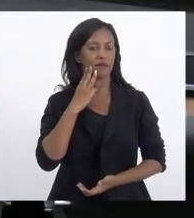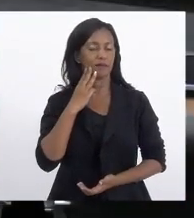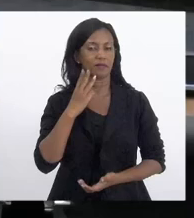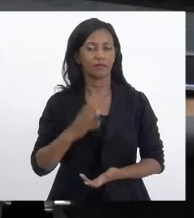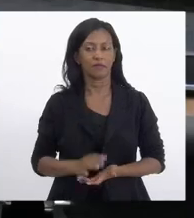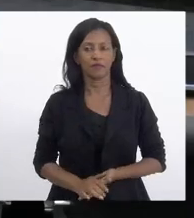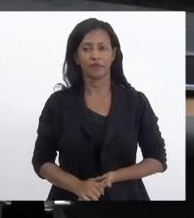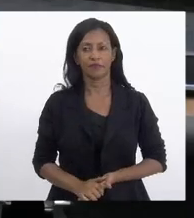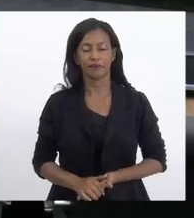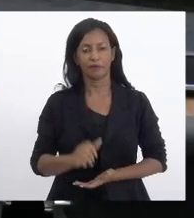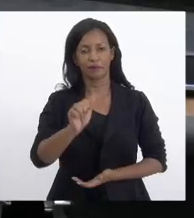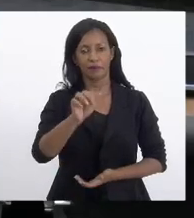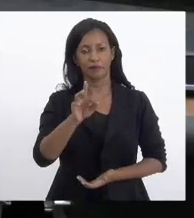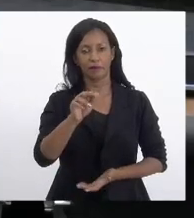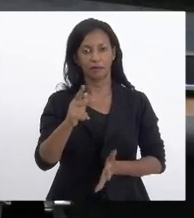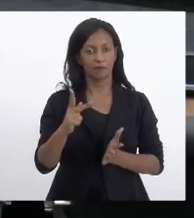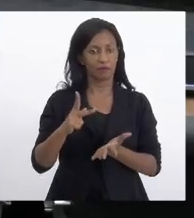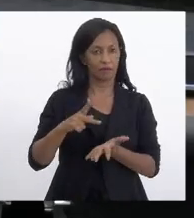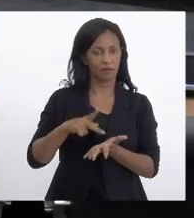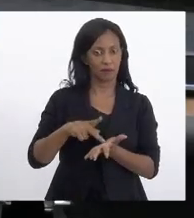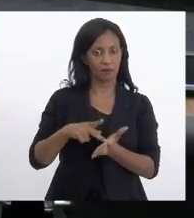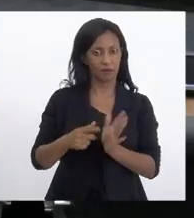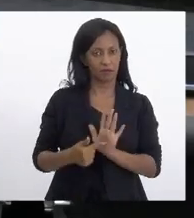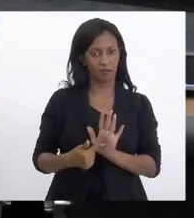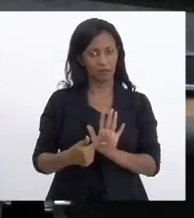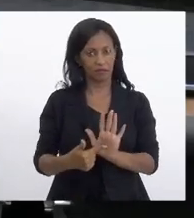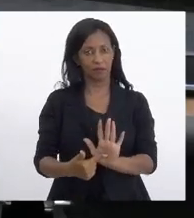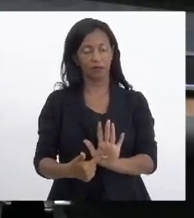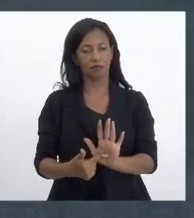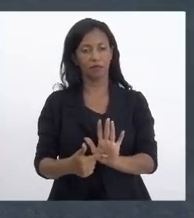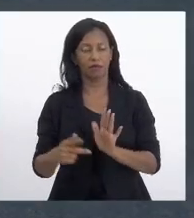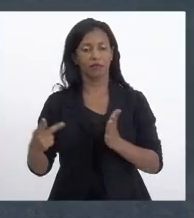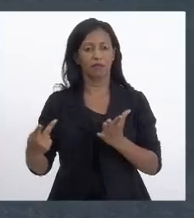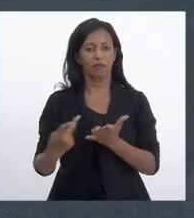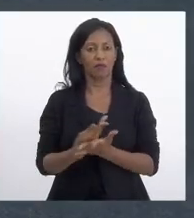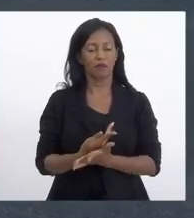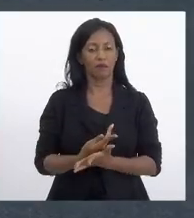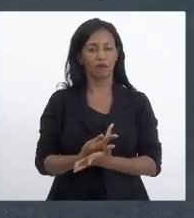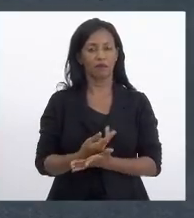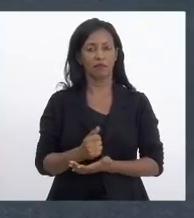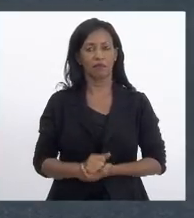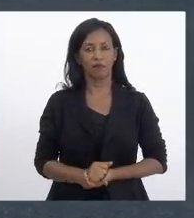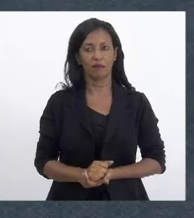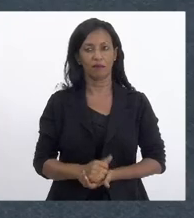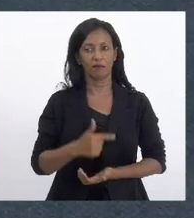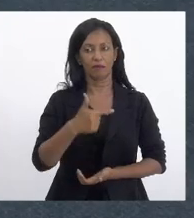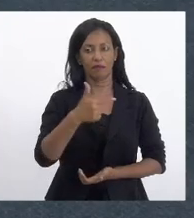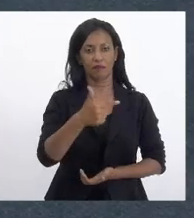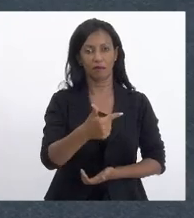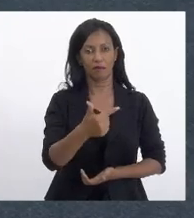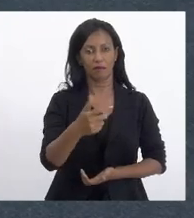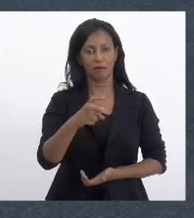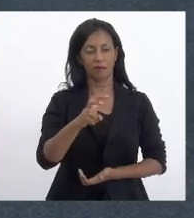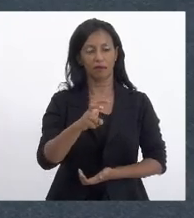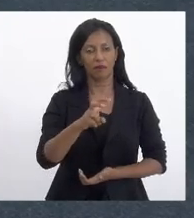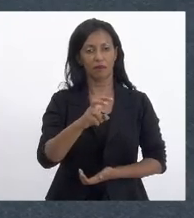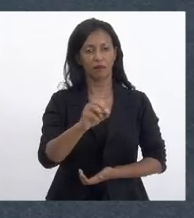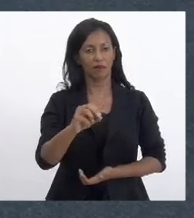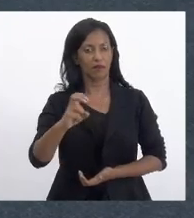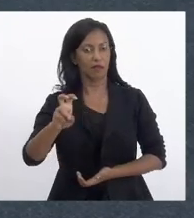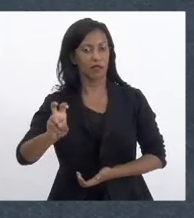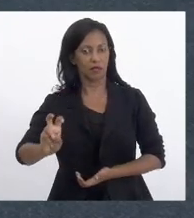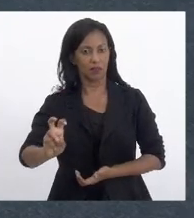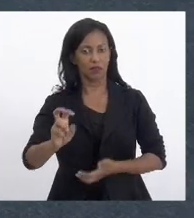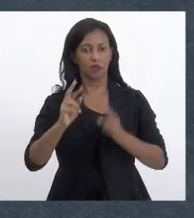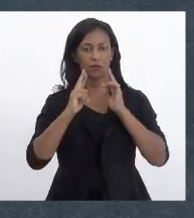Carneiro, a ata reflete com exatidão o ocorrido na 205ª sessão